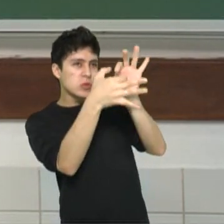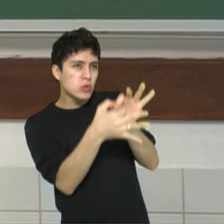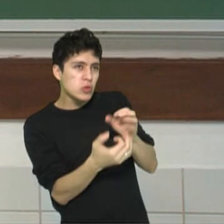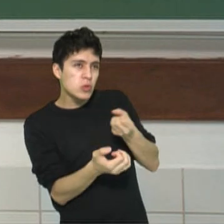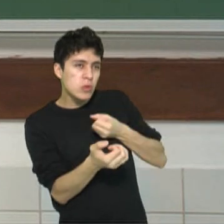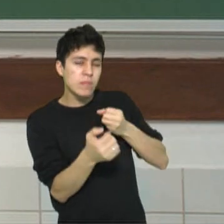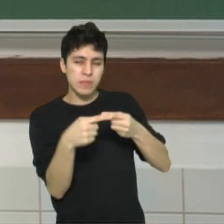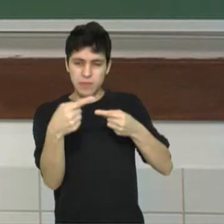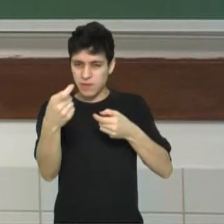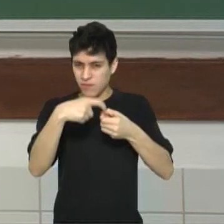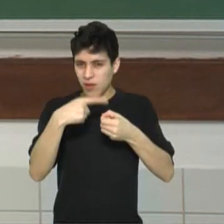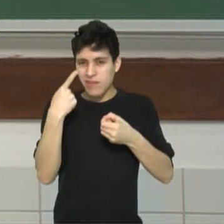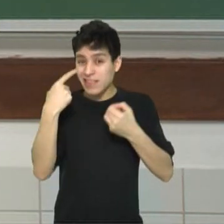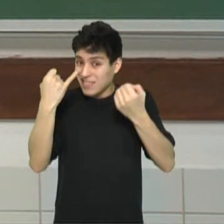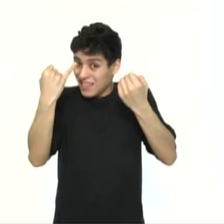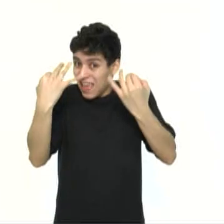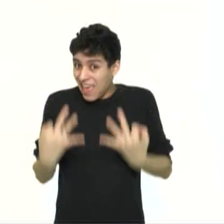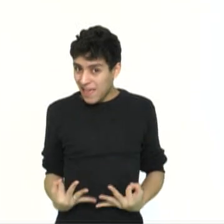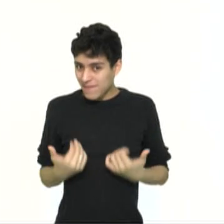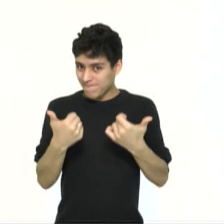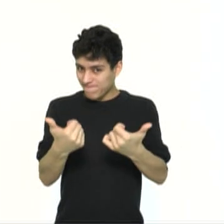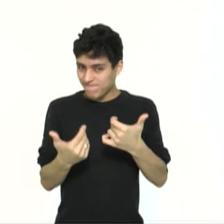voltamos aqui para ver se você fez certo.